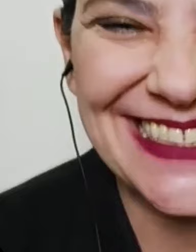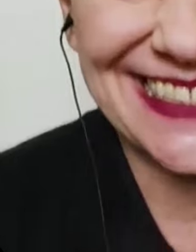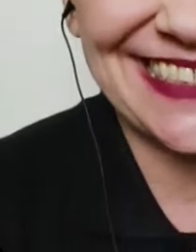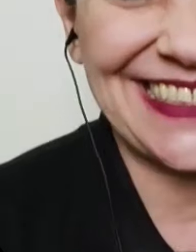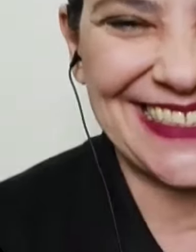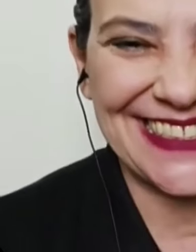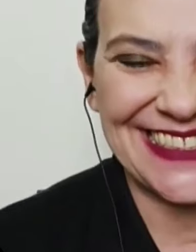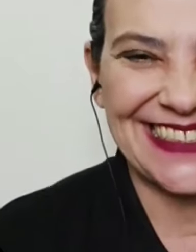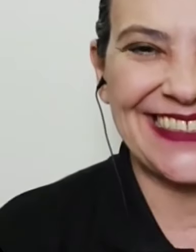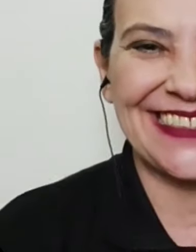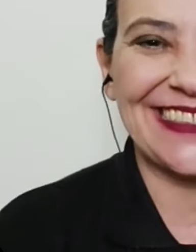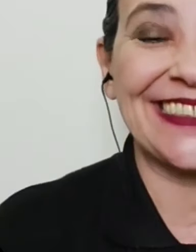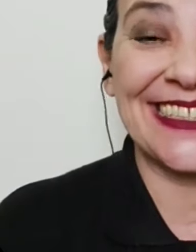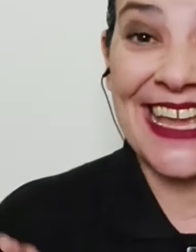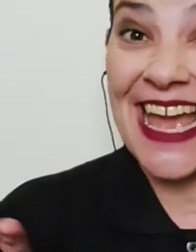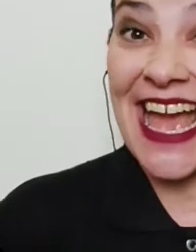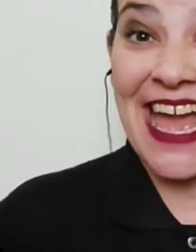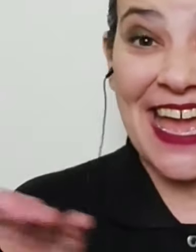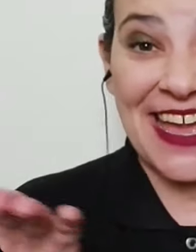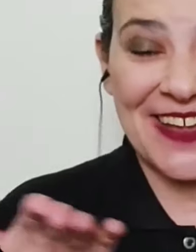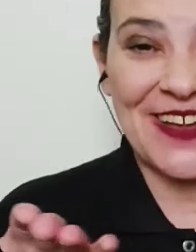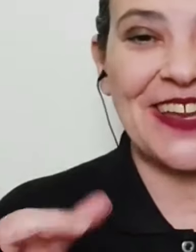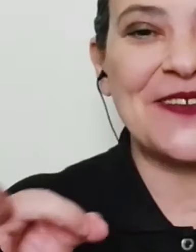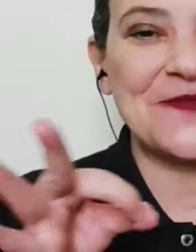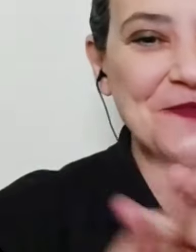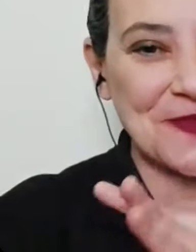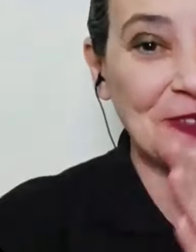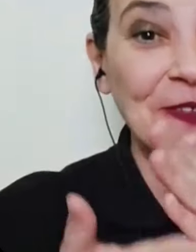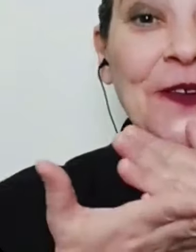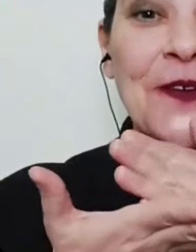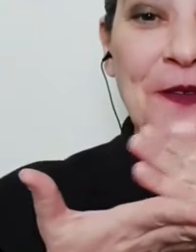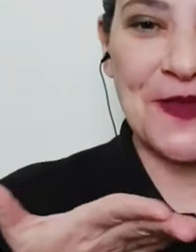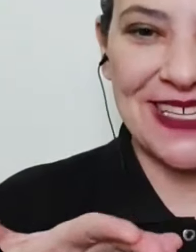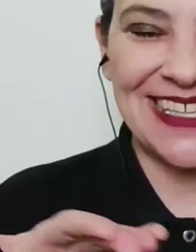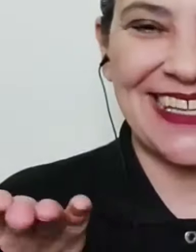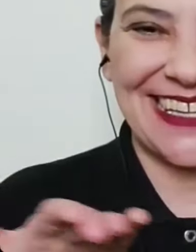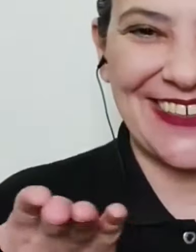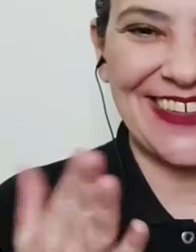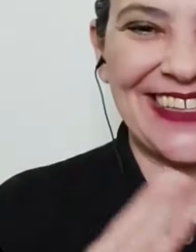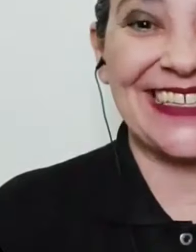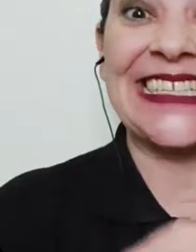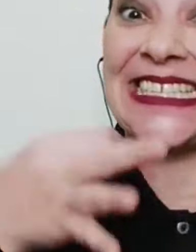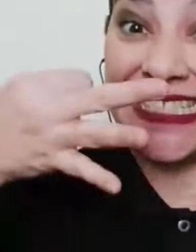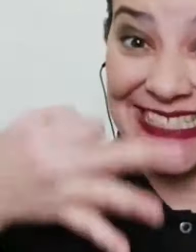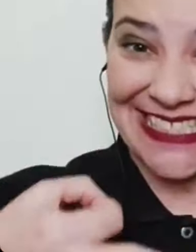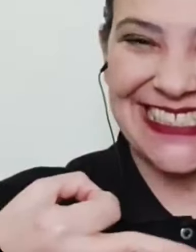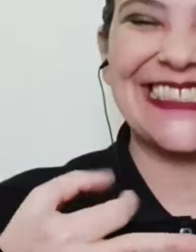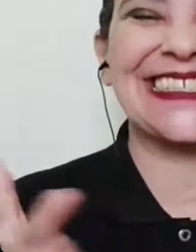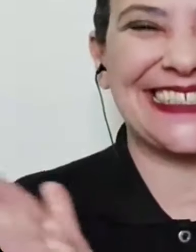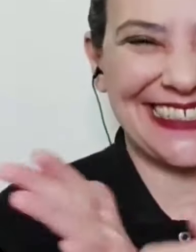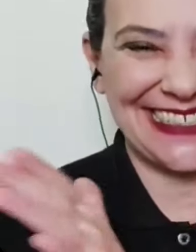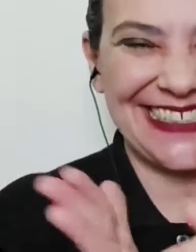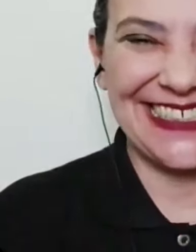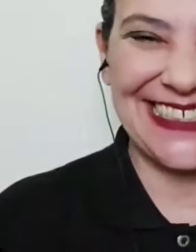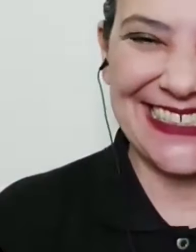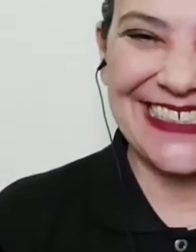aqui essa alegria. Ah, pronto, vamos lá, vamos começar agora sério, né, Marisa?